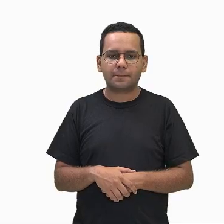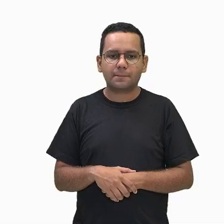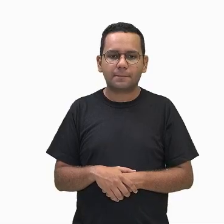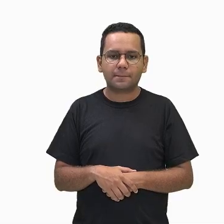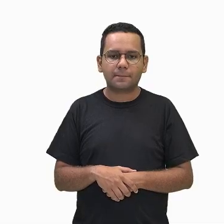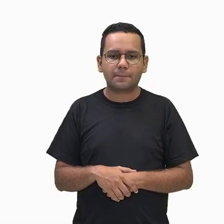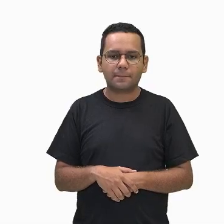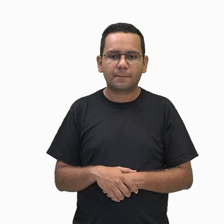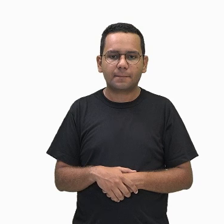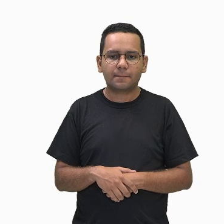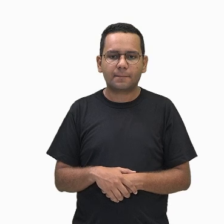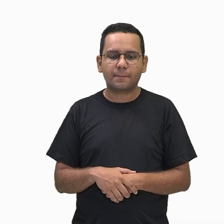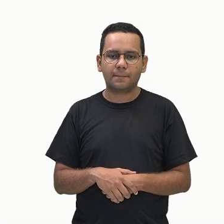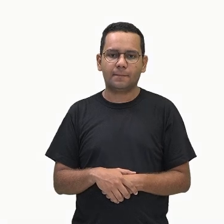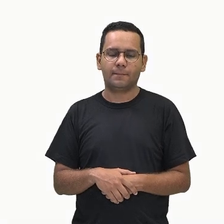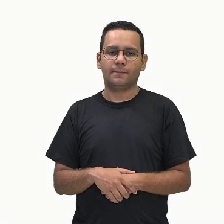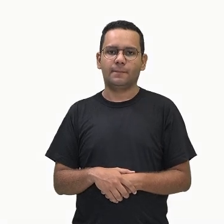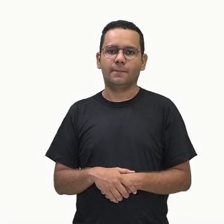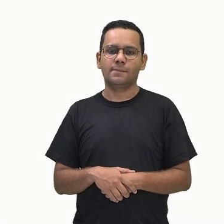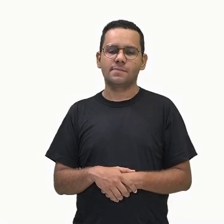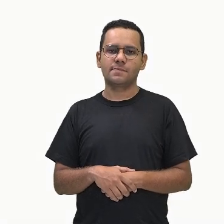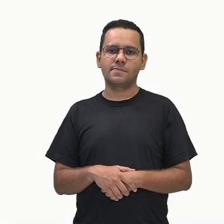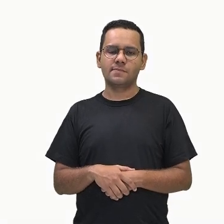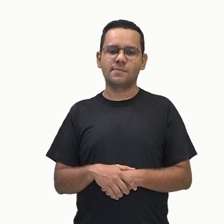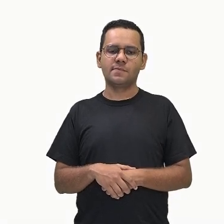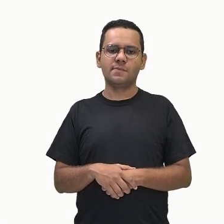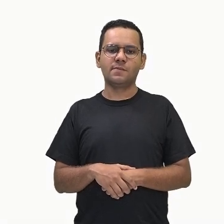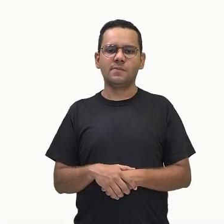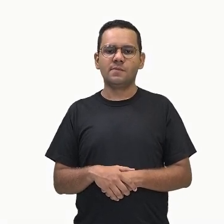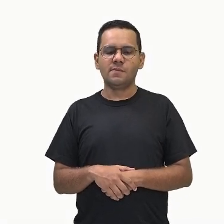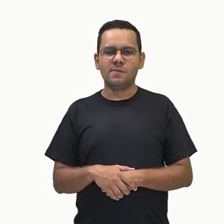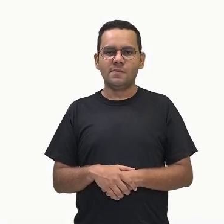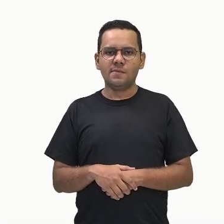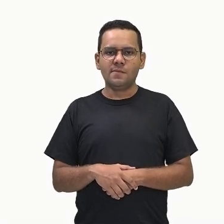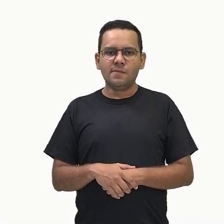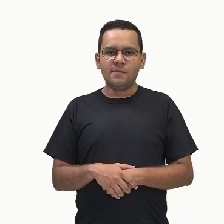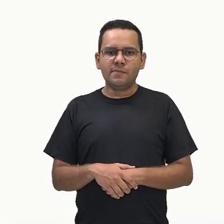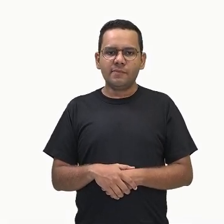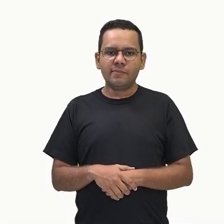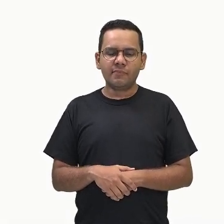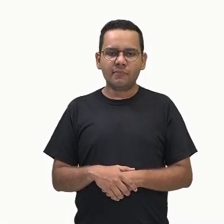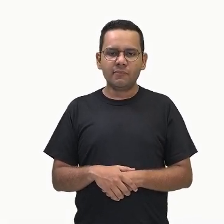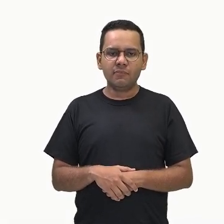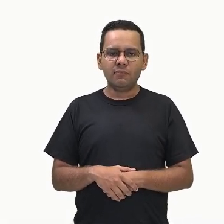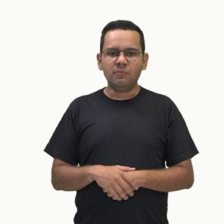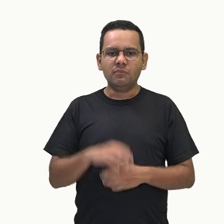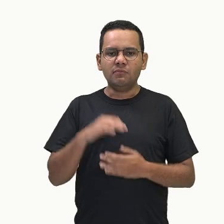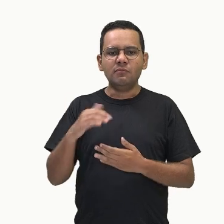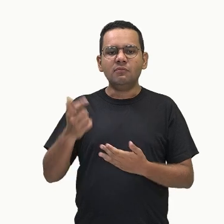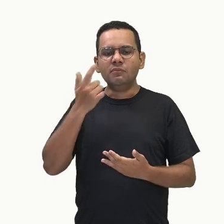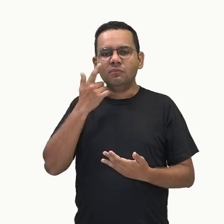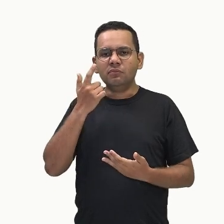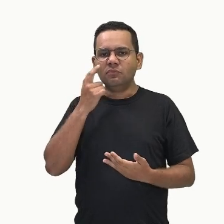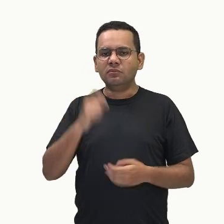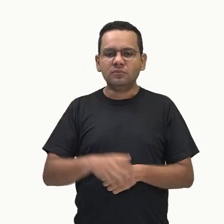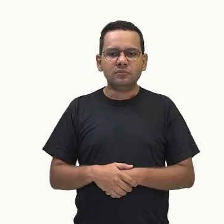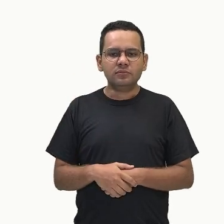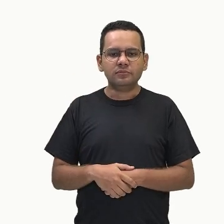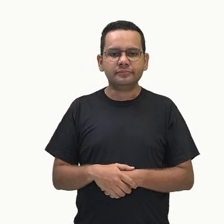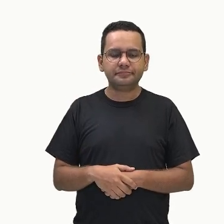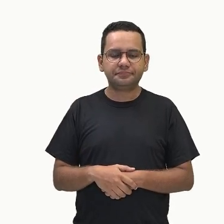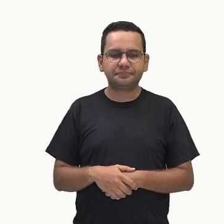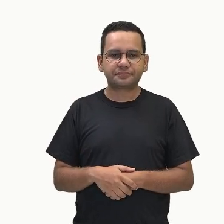tem isso, vamos olhar aí a cronologia. O modelo de Dalton, ele foi